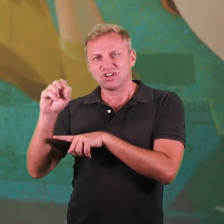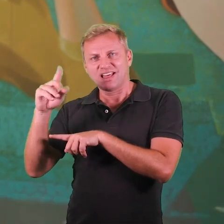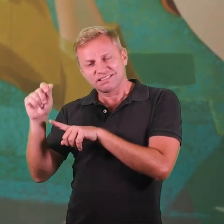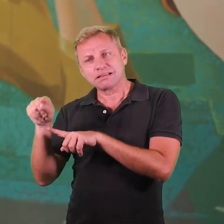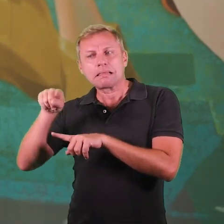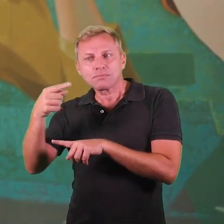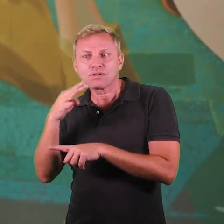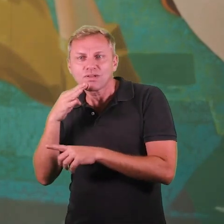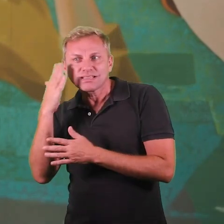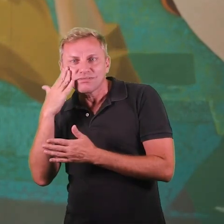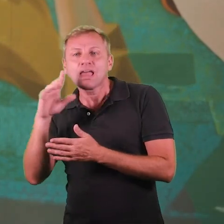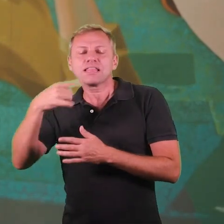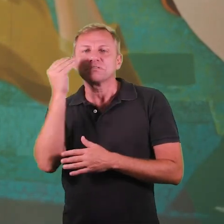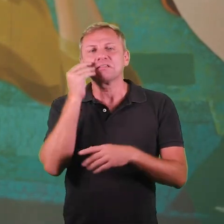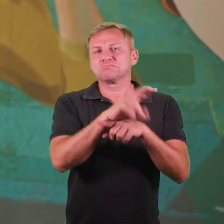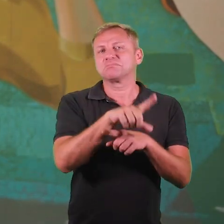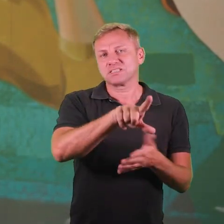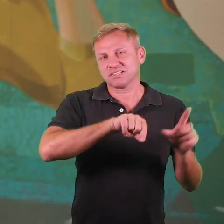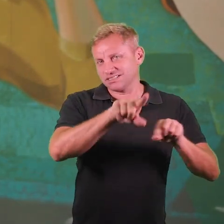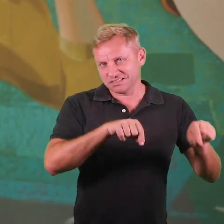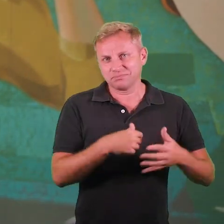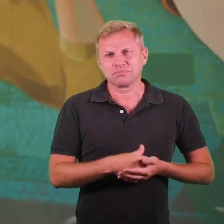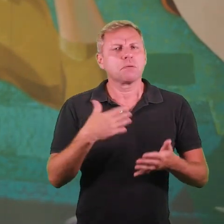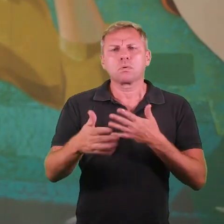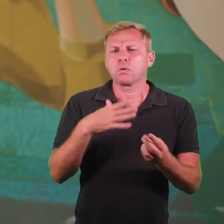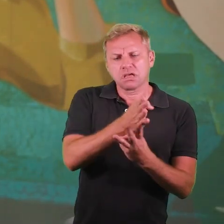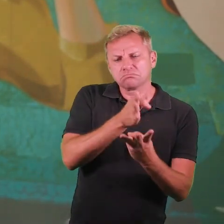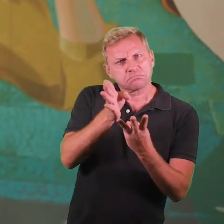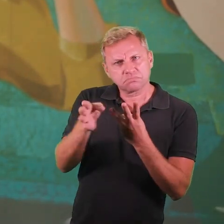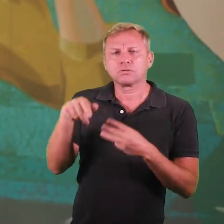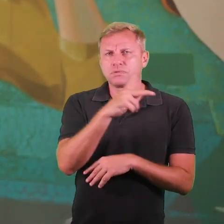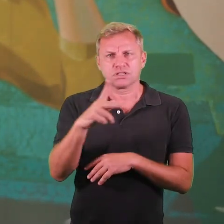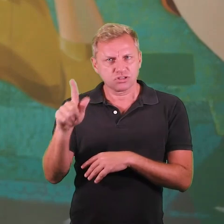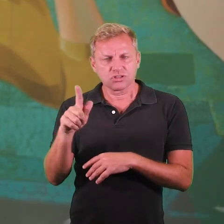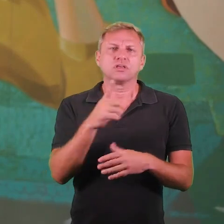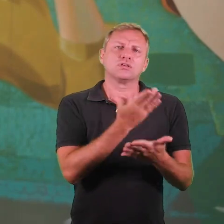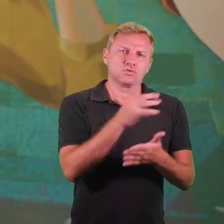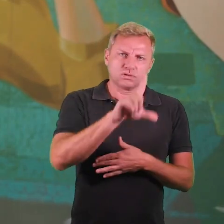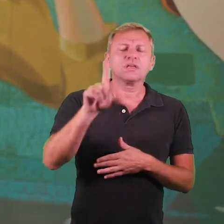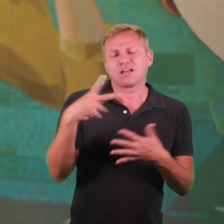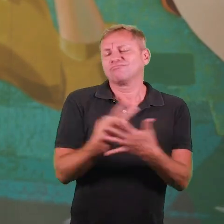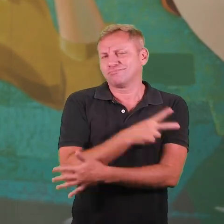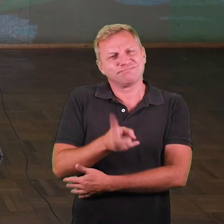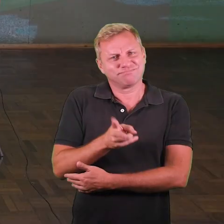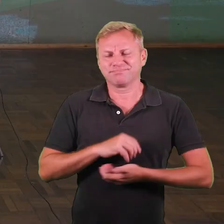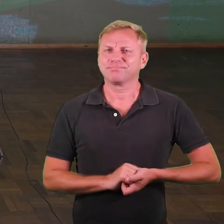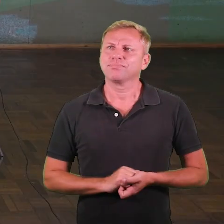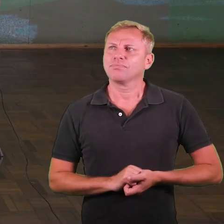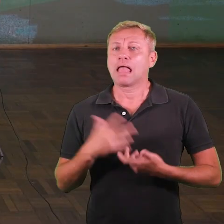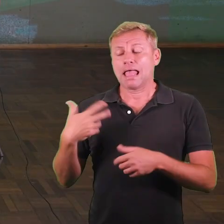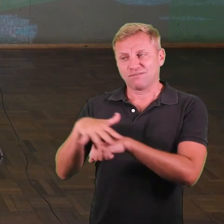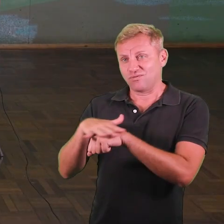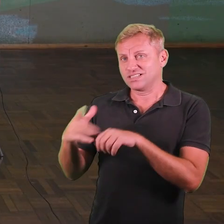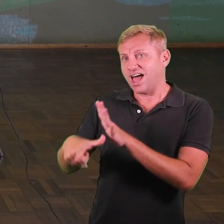a tentar uma seleção. Mas isso em qualquer das três linhas do nosso PPG Estudos Literários acontece muito. A gente estava conversando